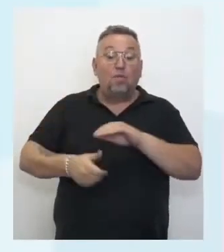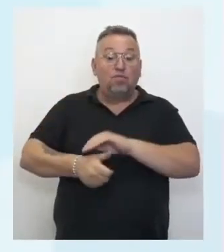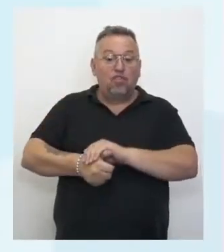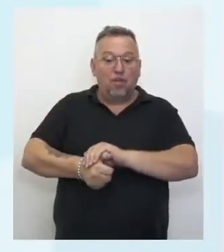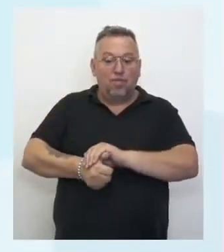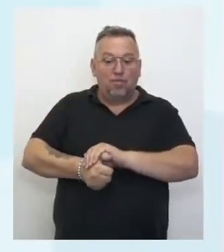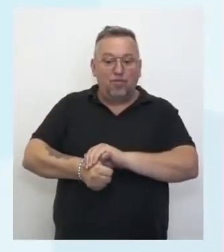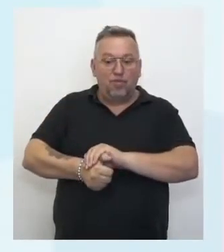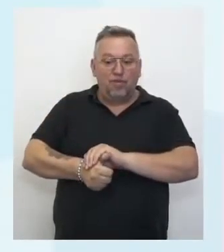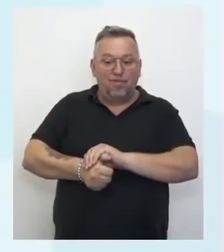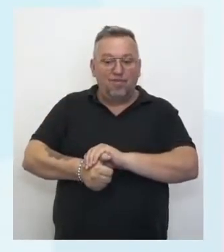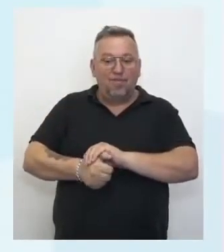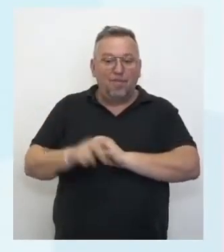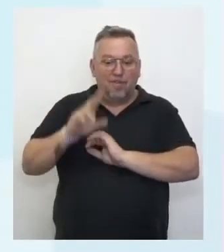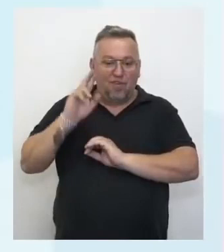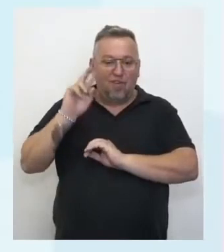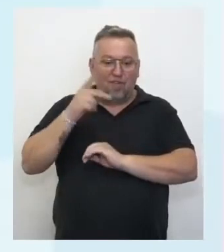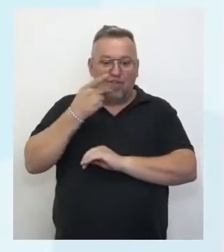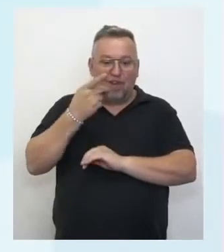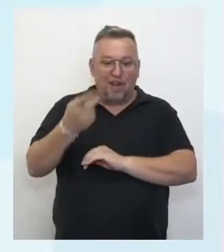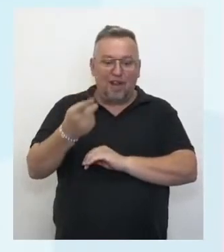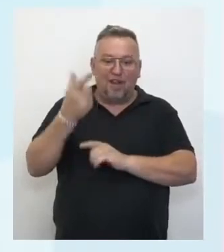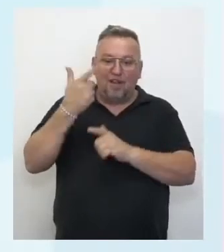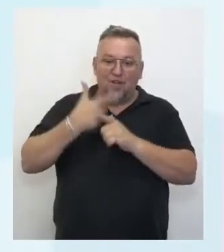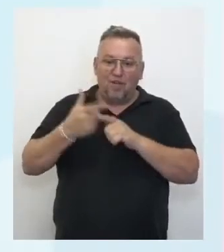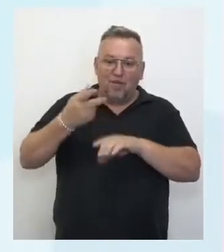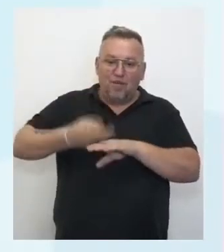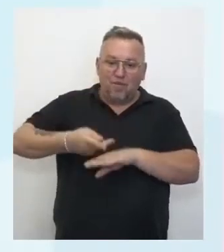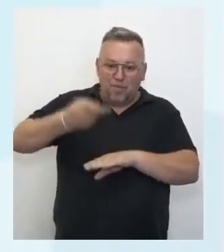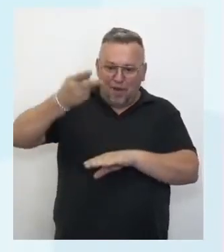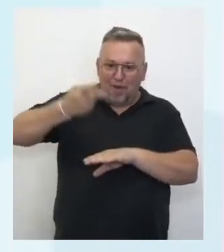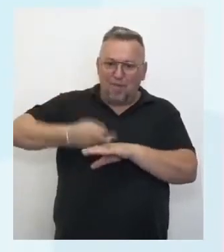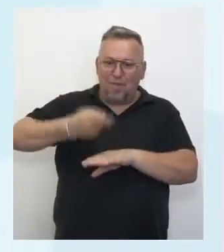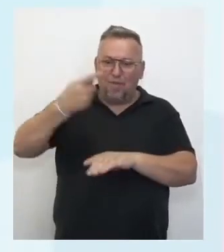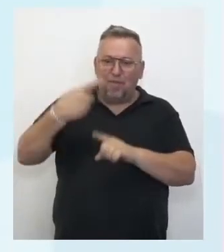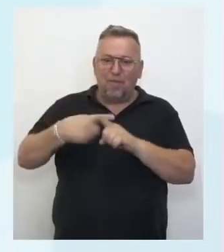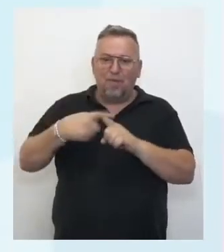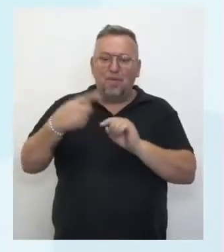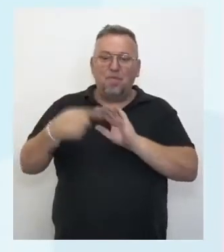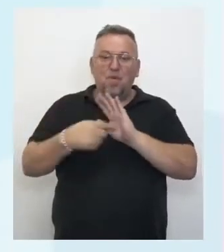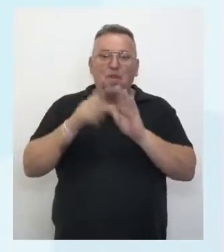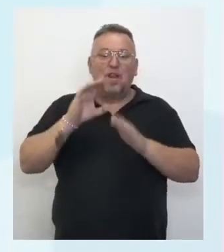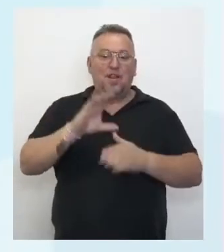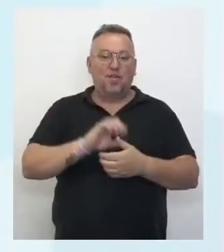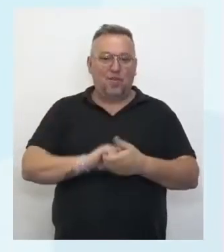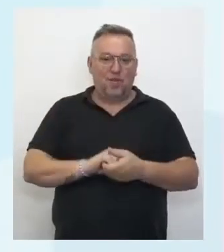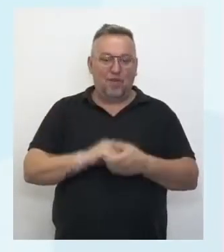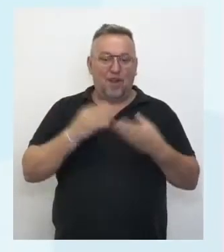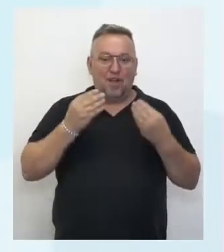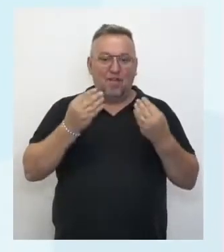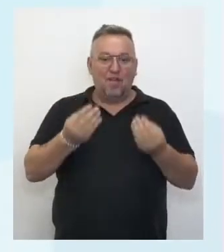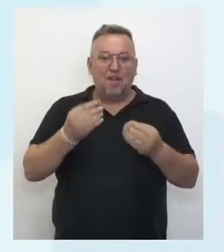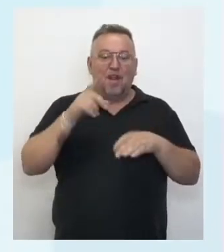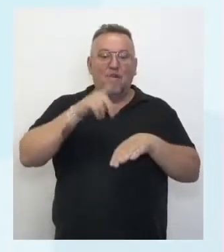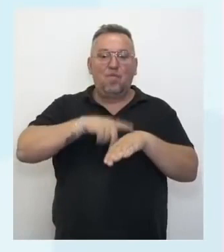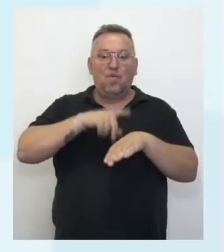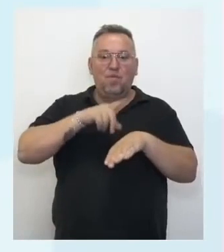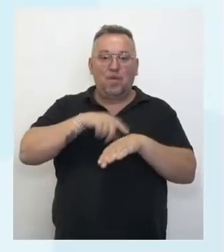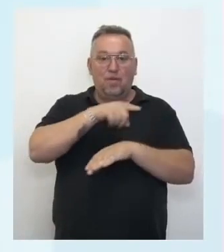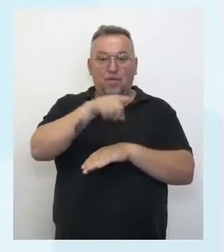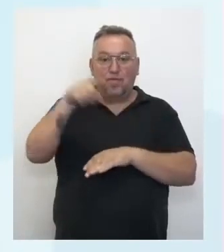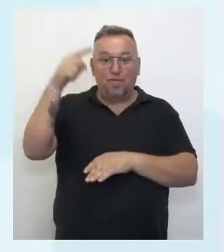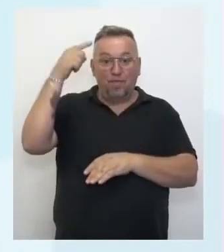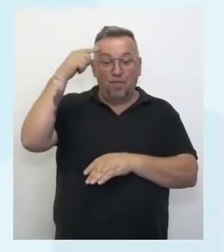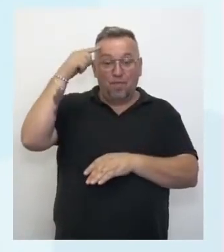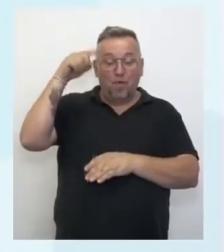falar sobre esse prêmio? Porque em uma das questões das atividades aparece isso. Aí eu vou deixar um momento para vocês pensarem se